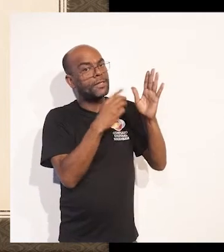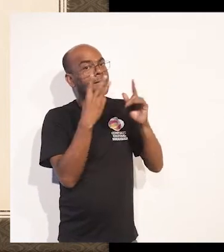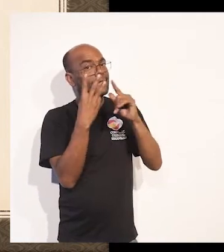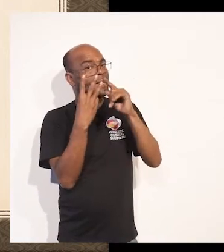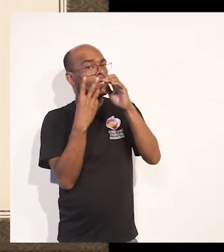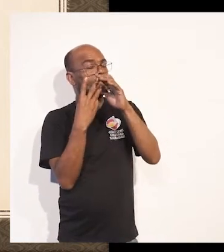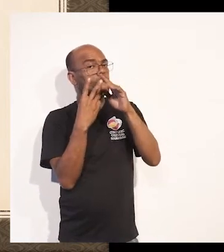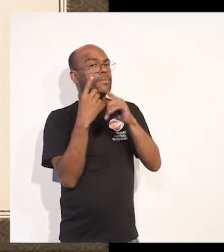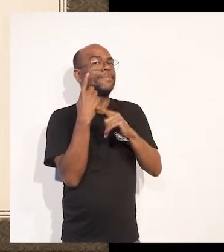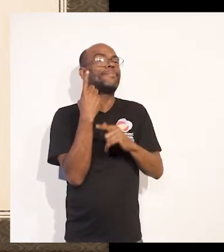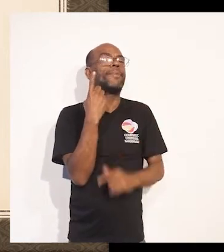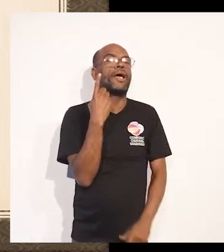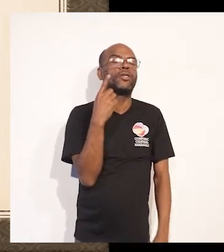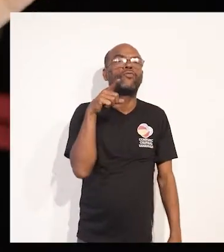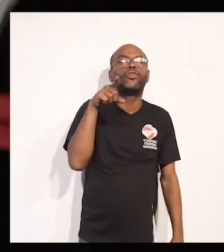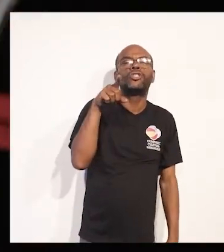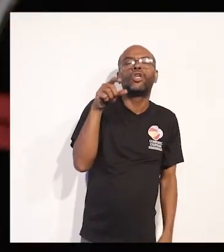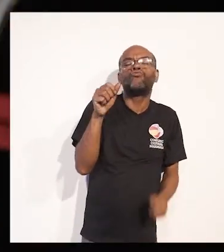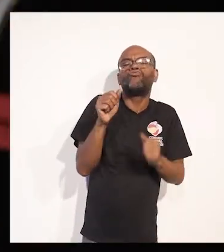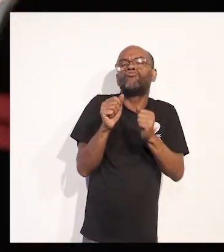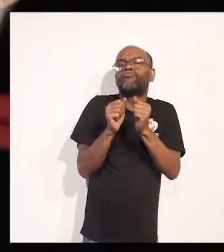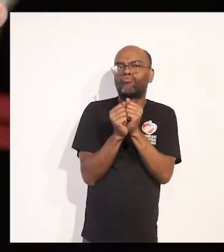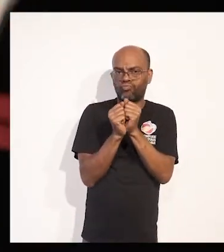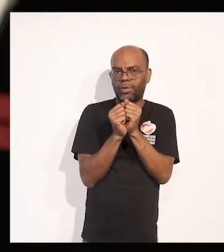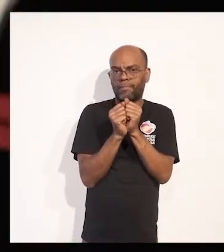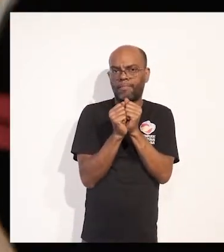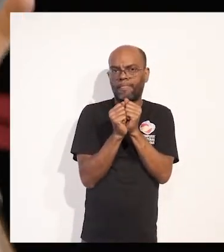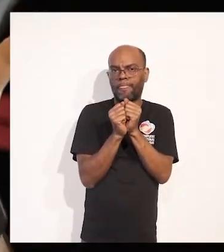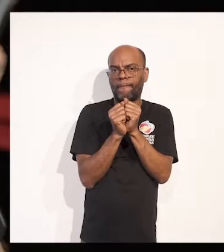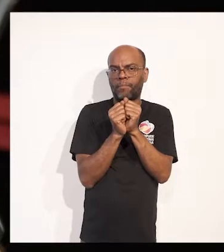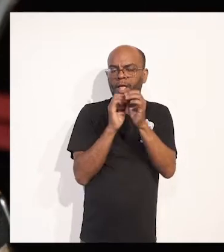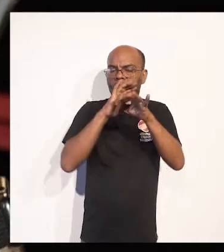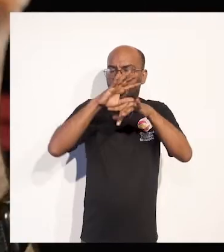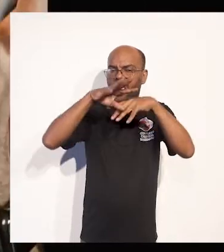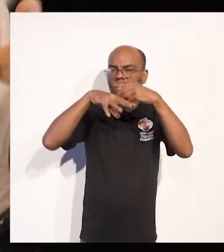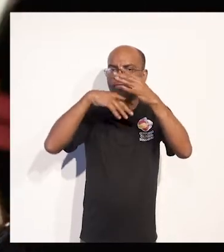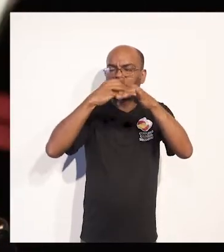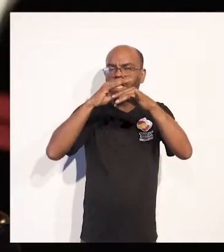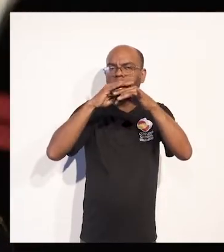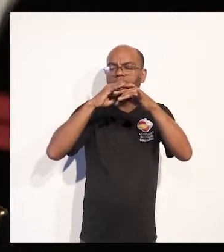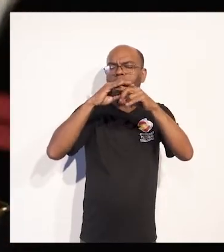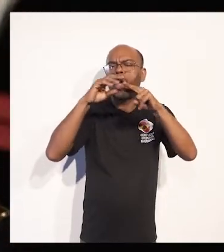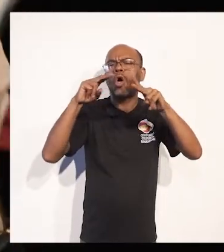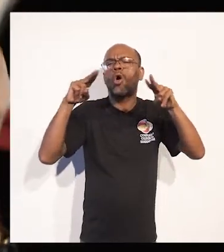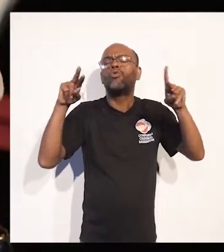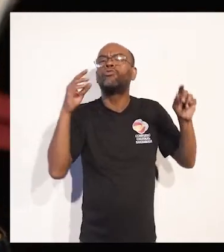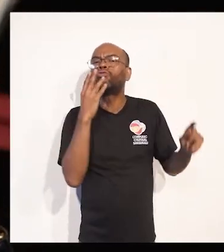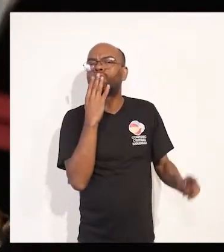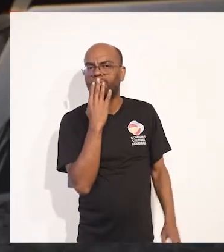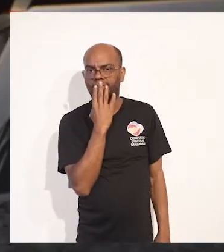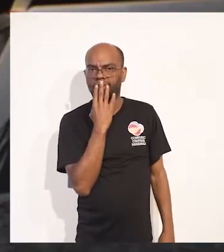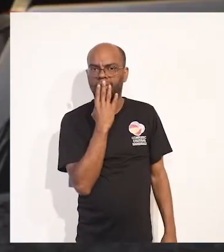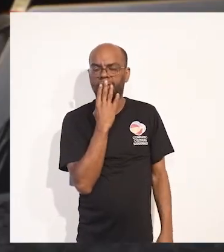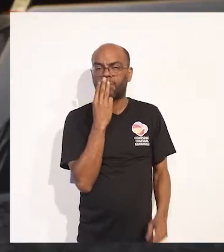cores primárias, quando você junta essas cores, elas vão dar outras cores que a gente chama de cores